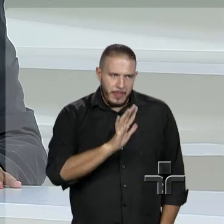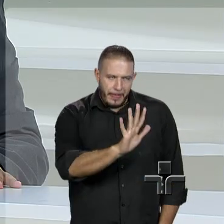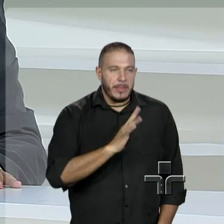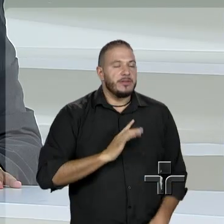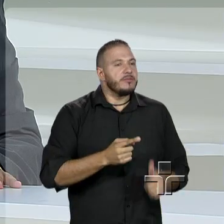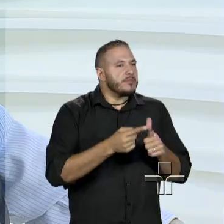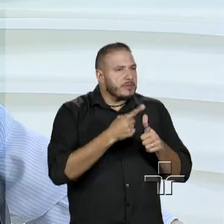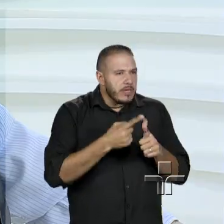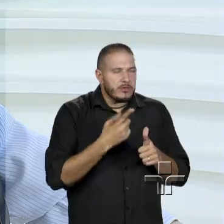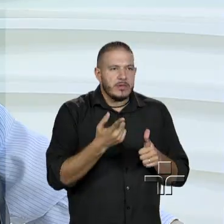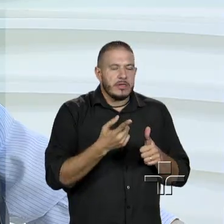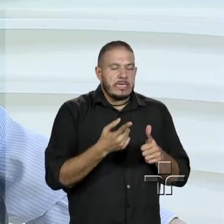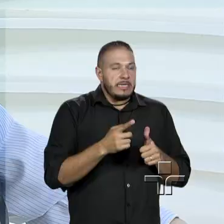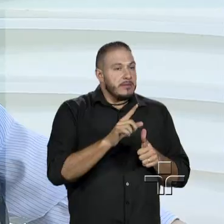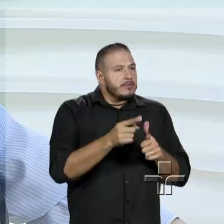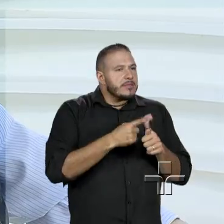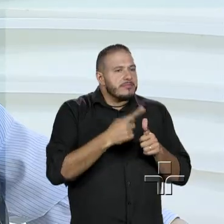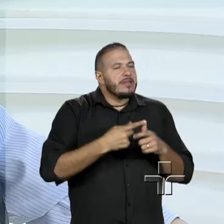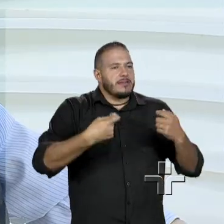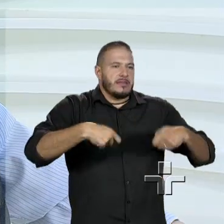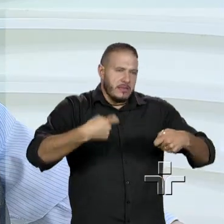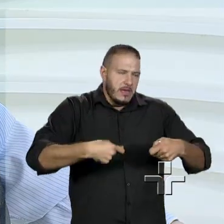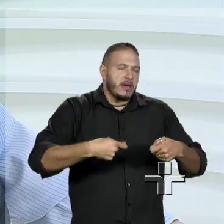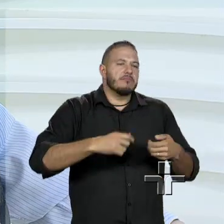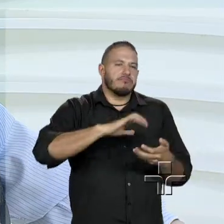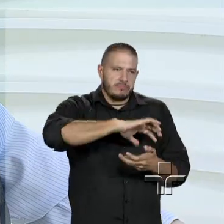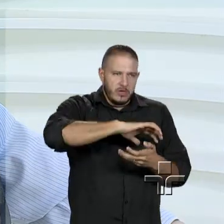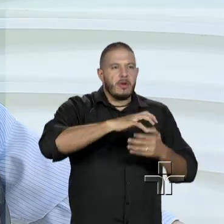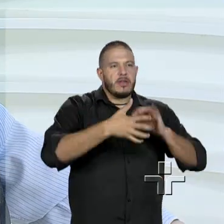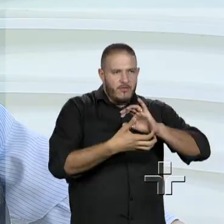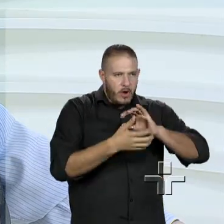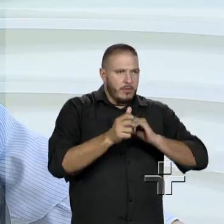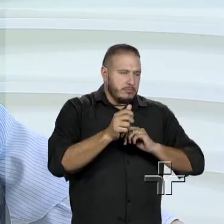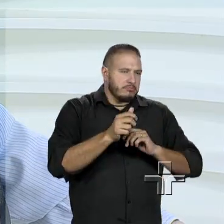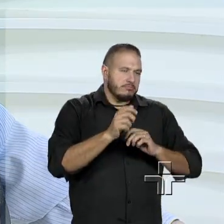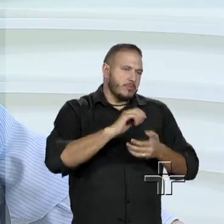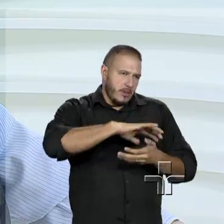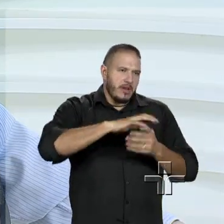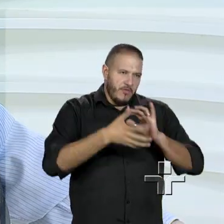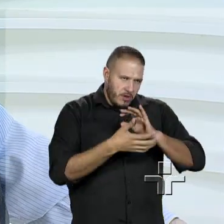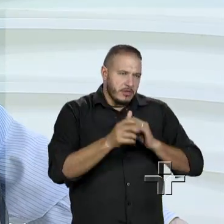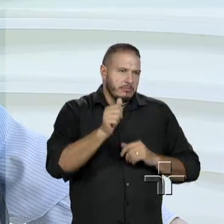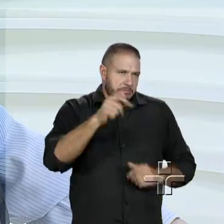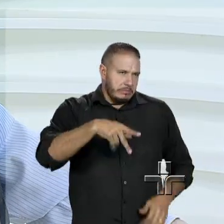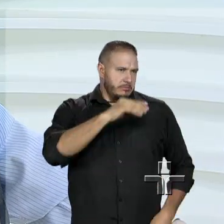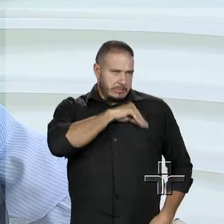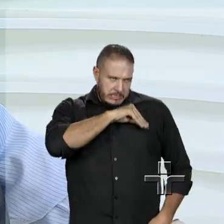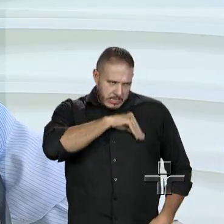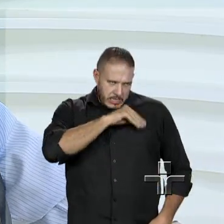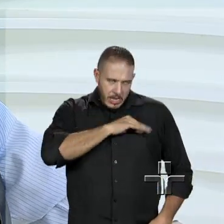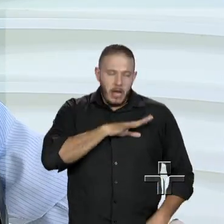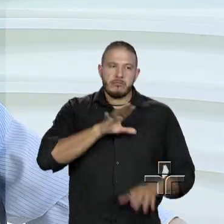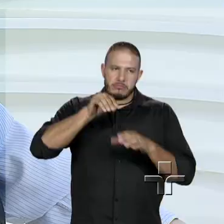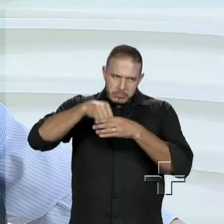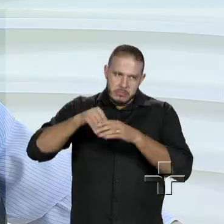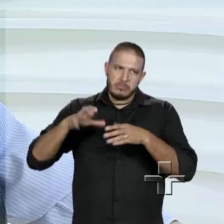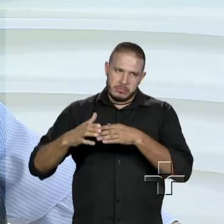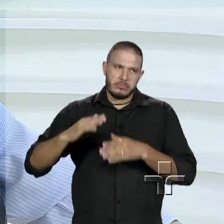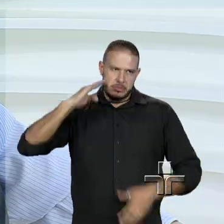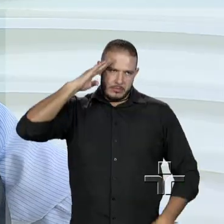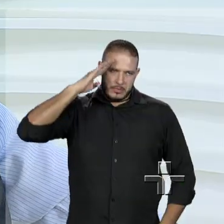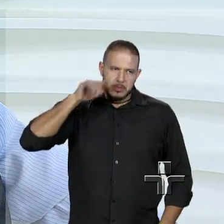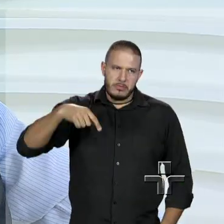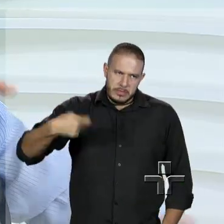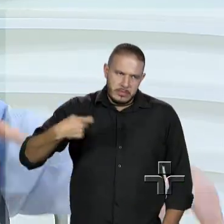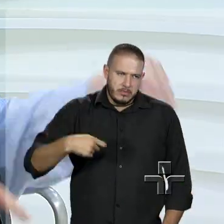Primeiro, é necessária uma reforma dos salários nas Forças Armadas. Não é